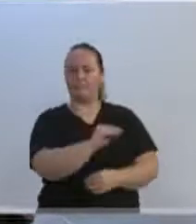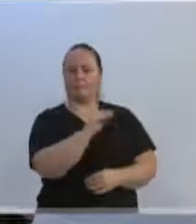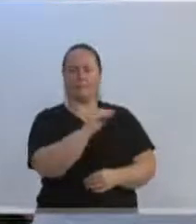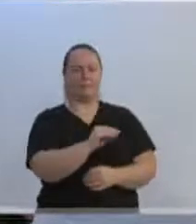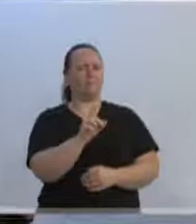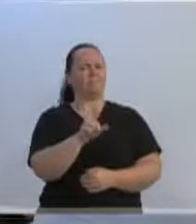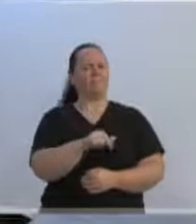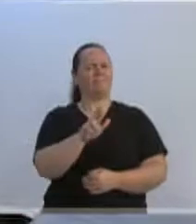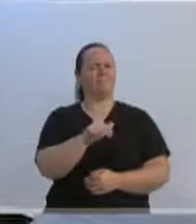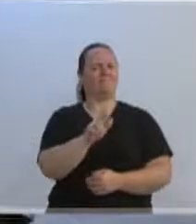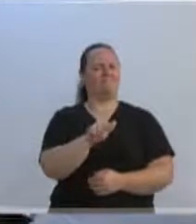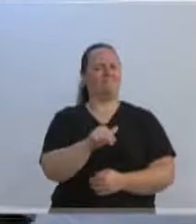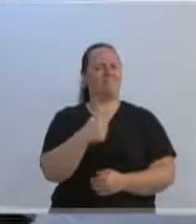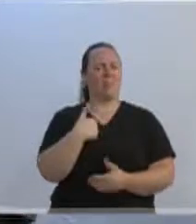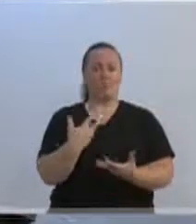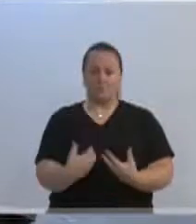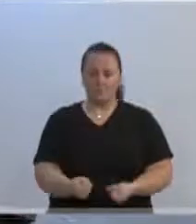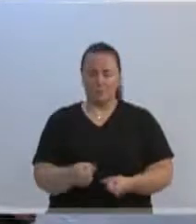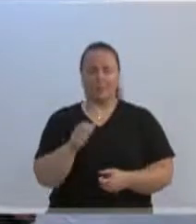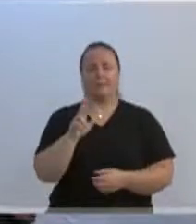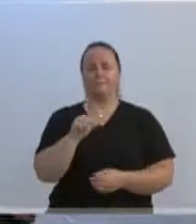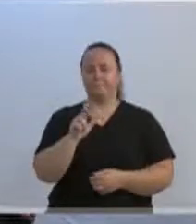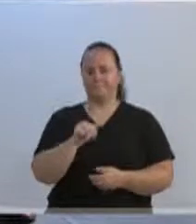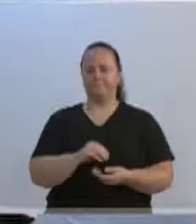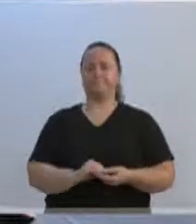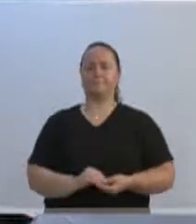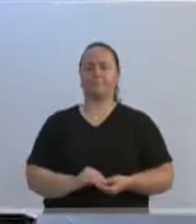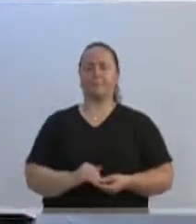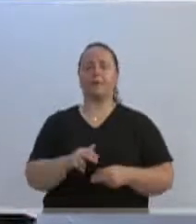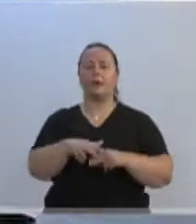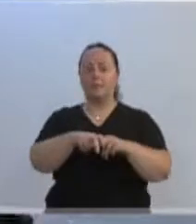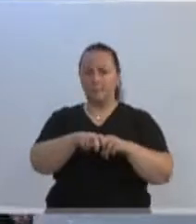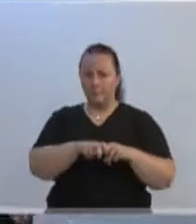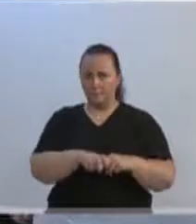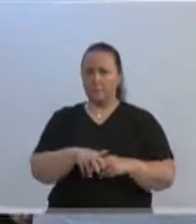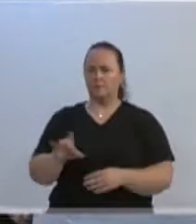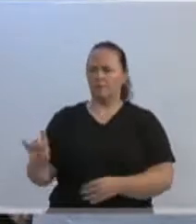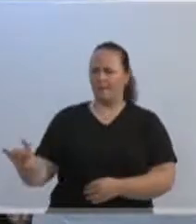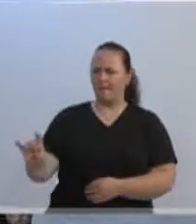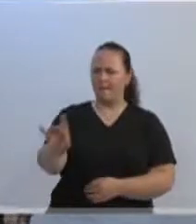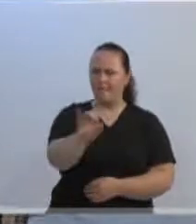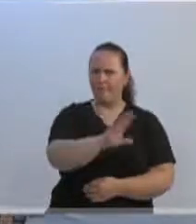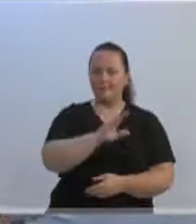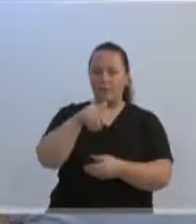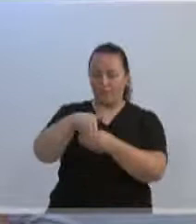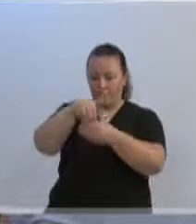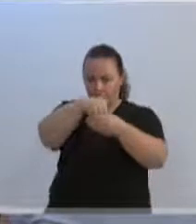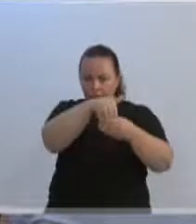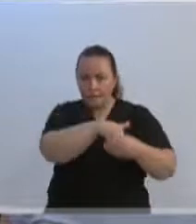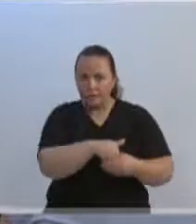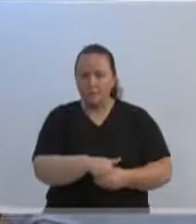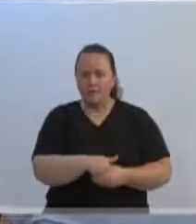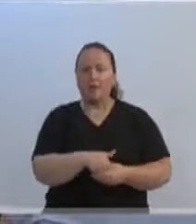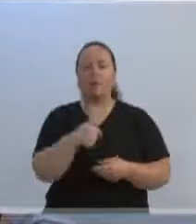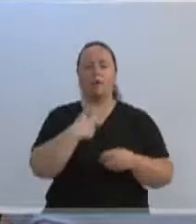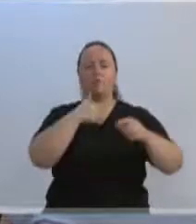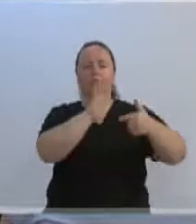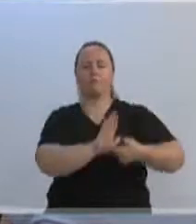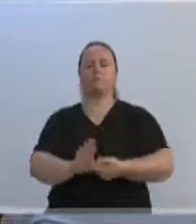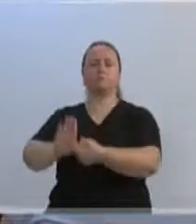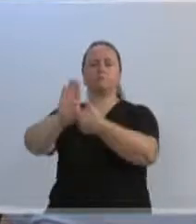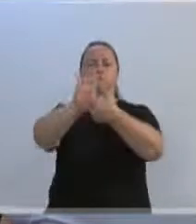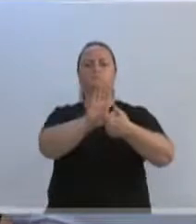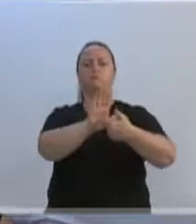contar com isso e vou botar a votação de cada um dos senhores vereadores que vai votar a favor de alguns e exclui outros